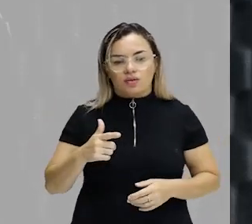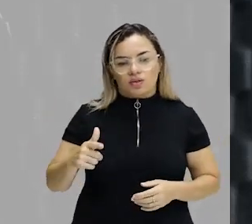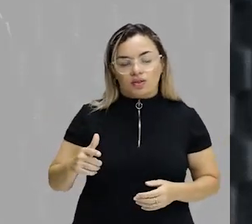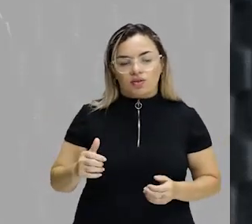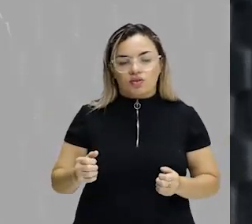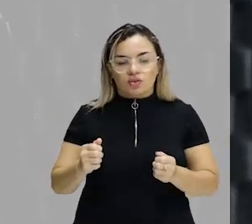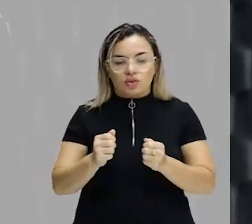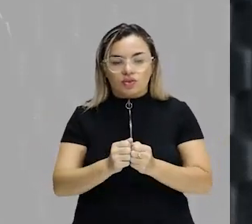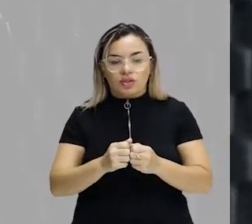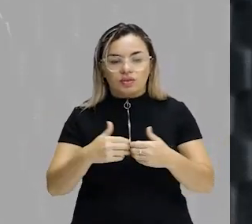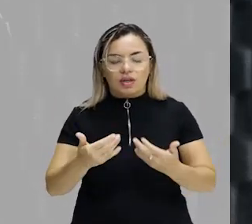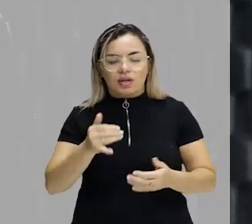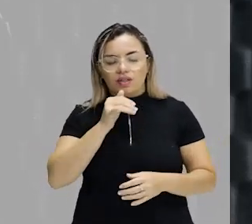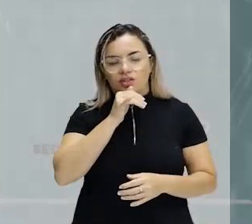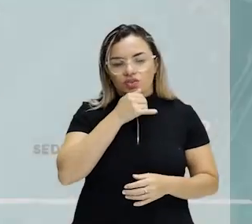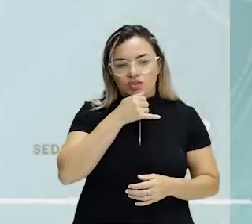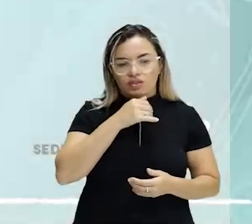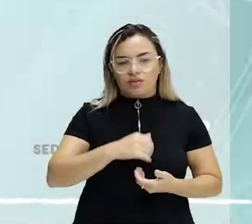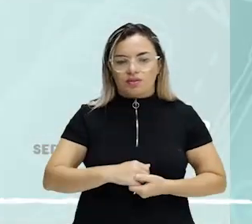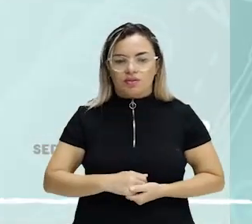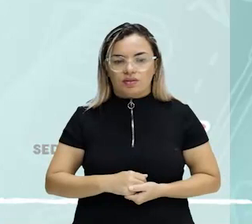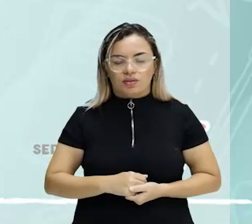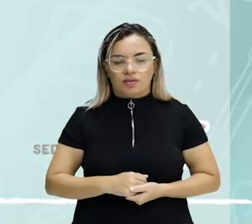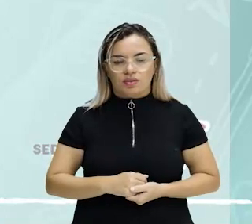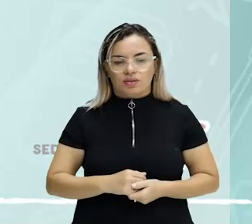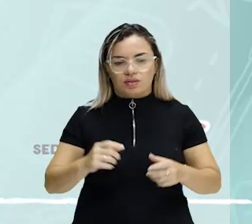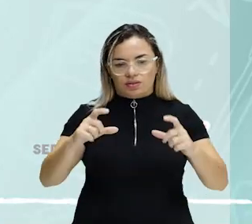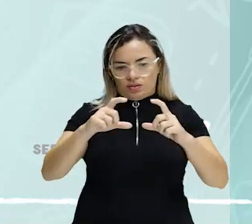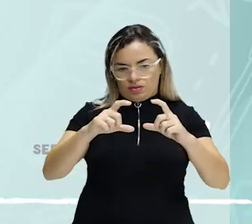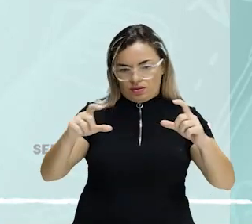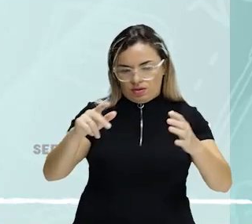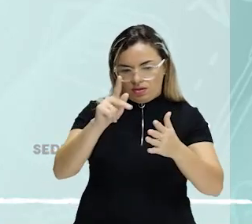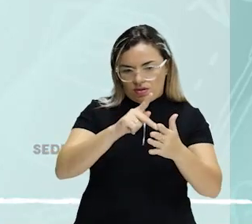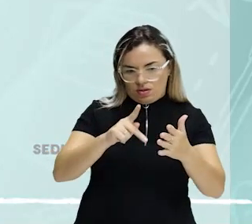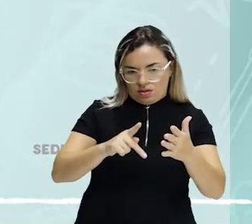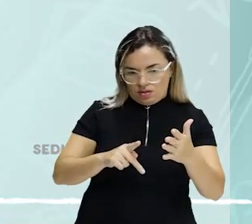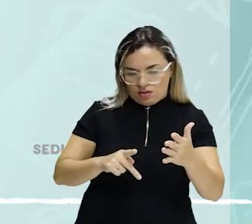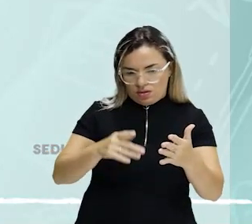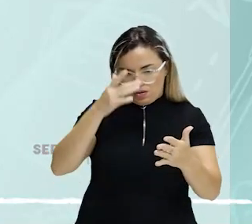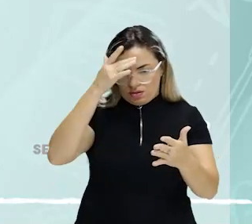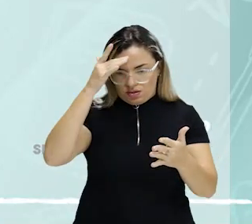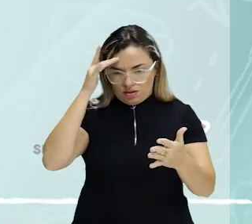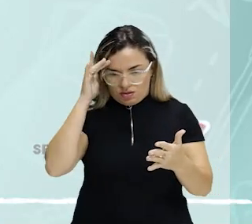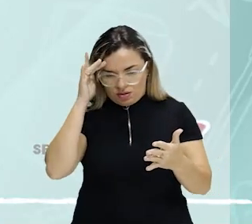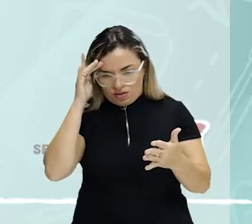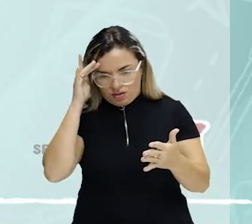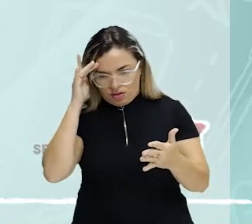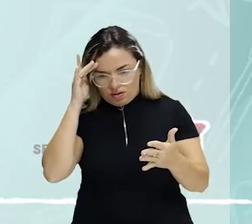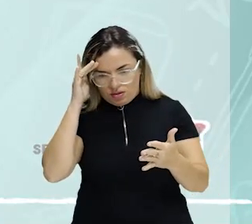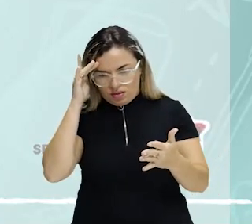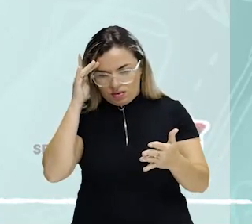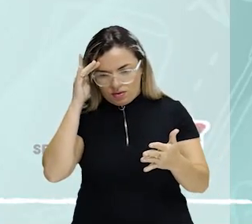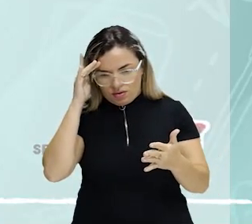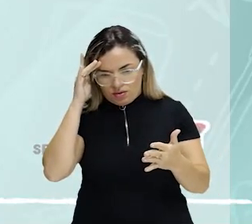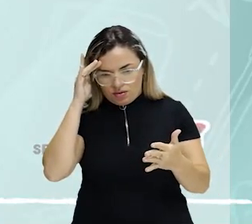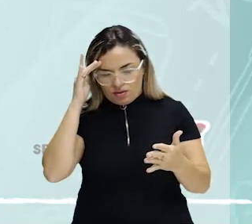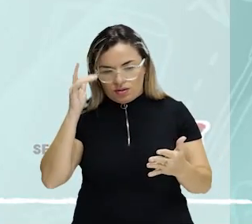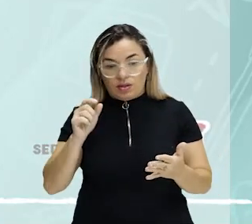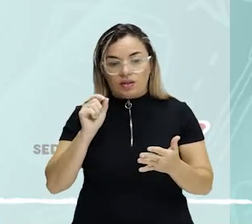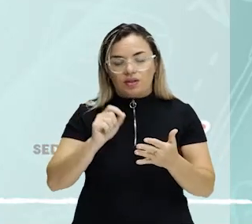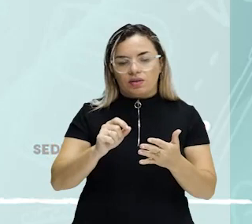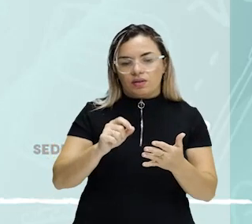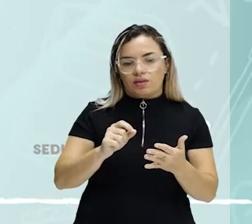a questão. Nesses versos do poema, o poeta fez uma opção estilística, que é a reiteração